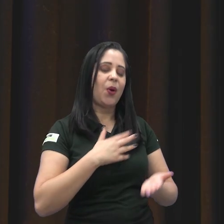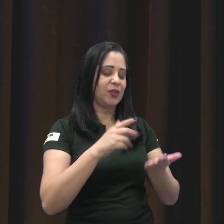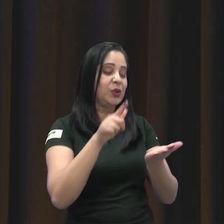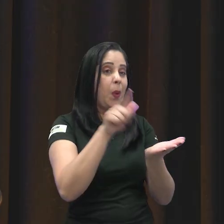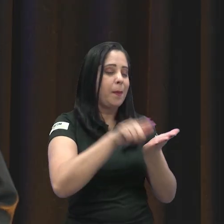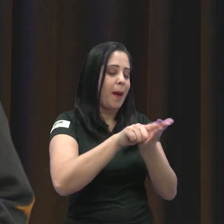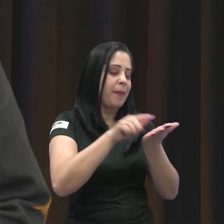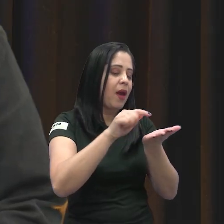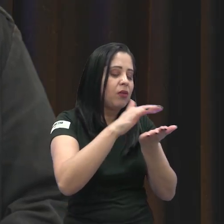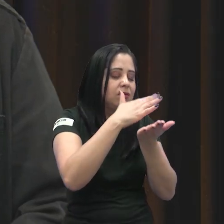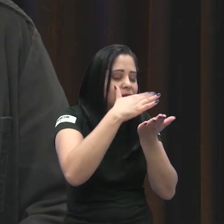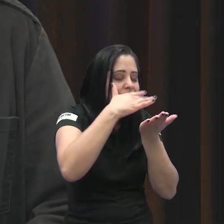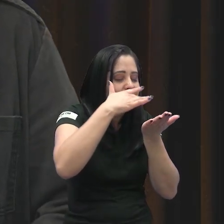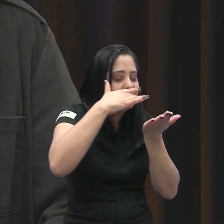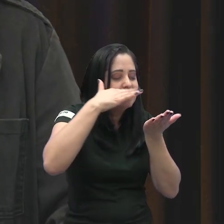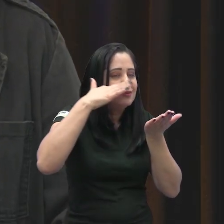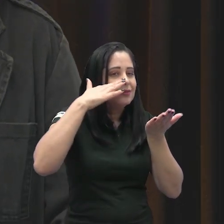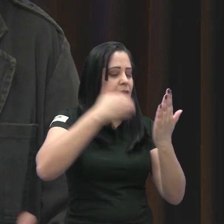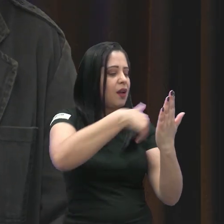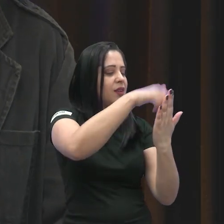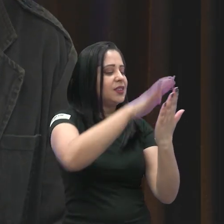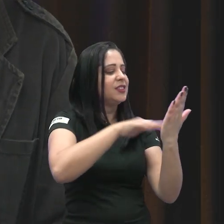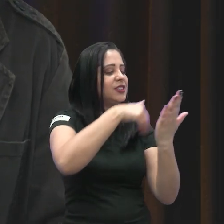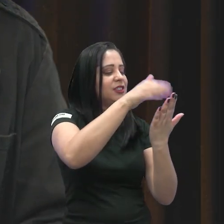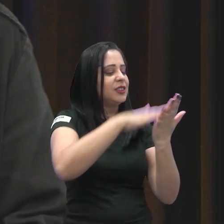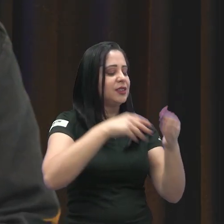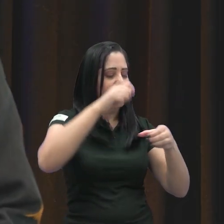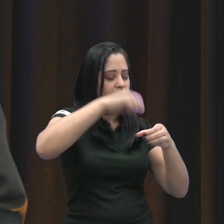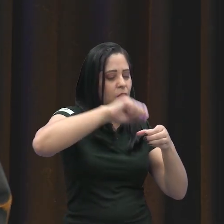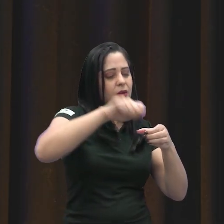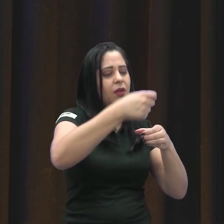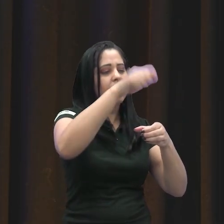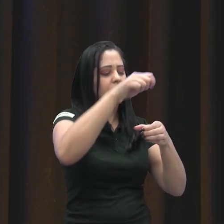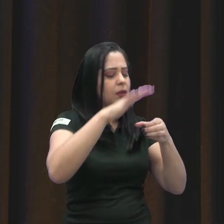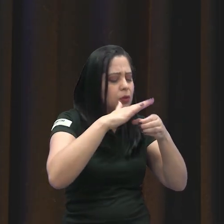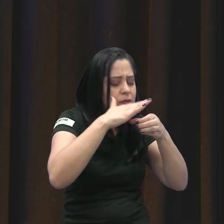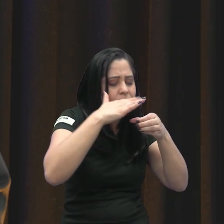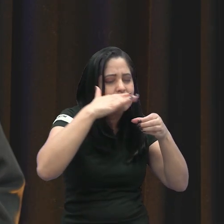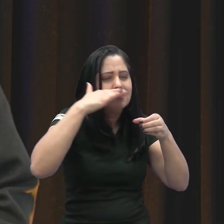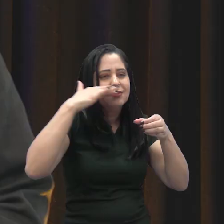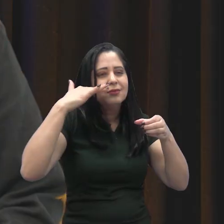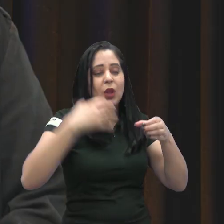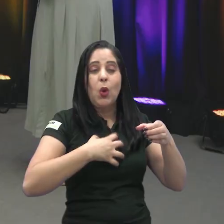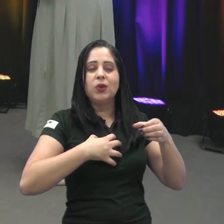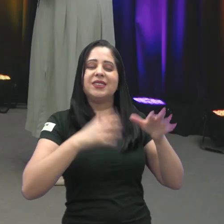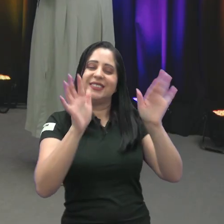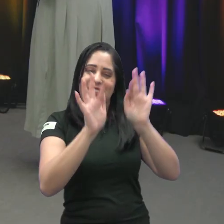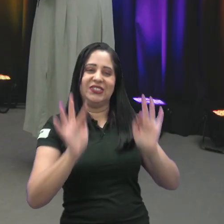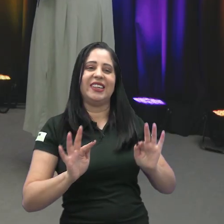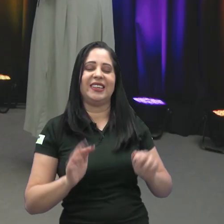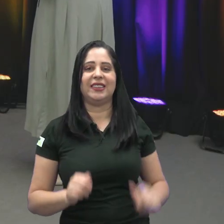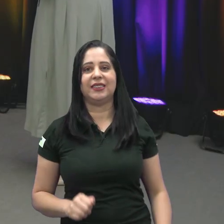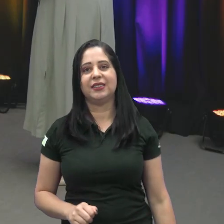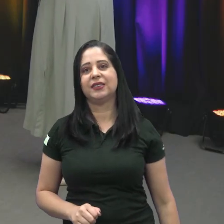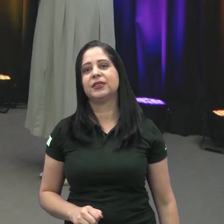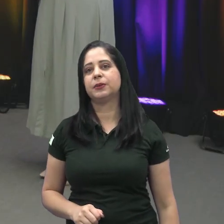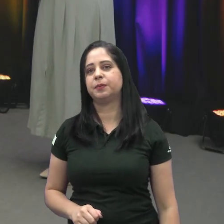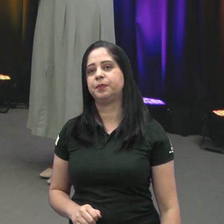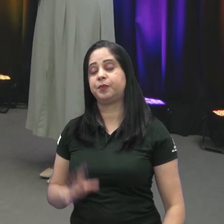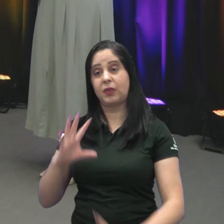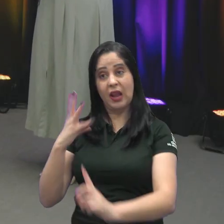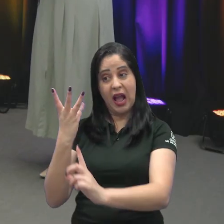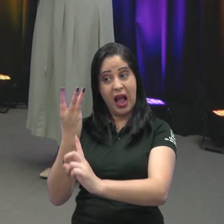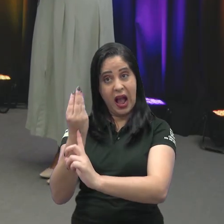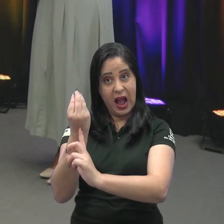do papel, e da tinta e do lápis ainda, e isso me deixa feliz. Você acha que a arte